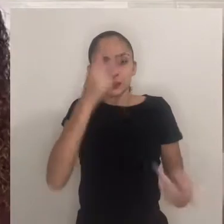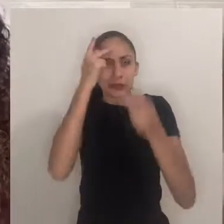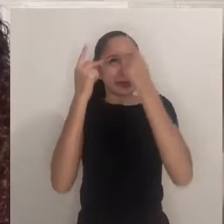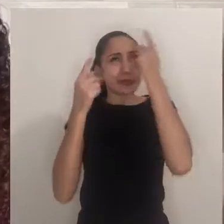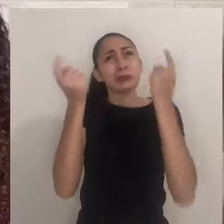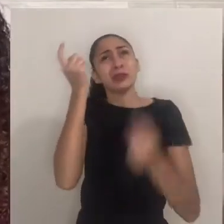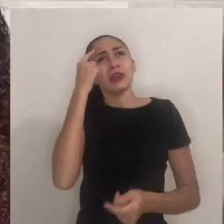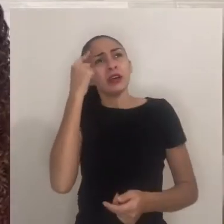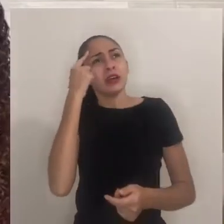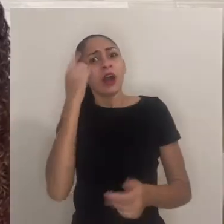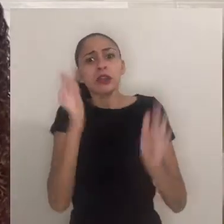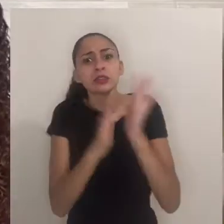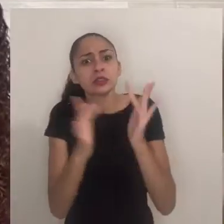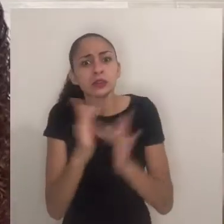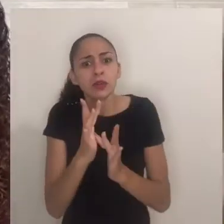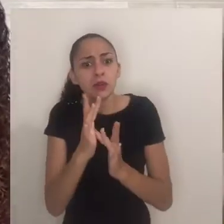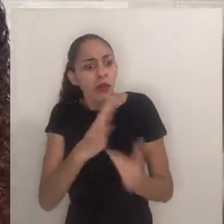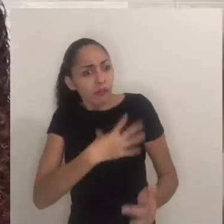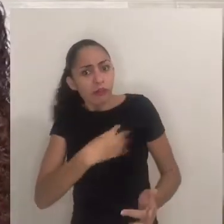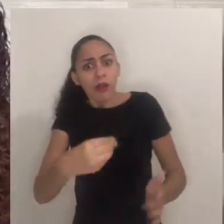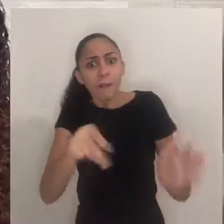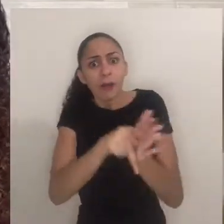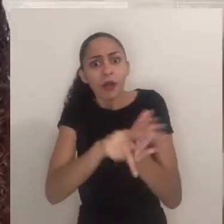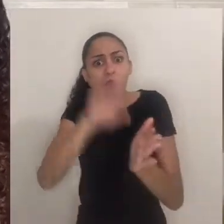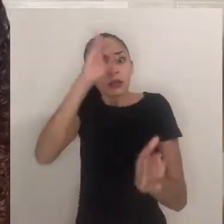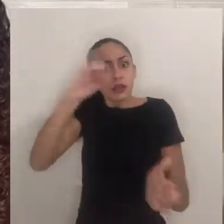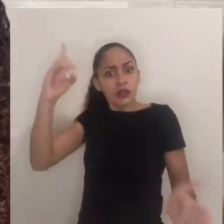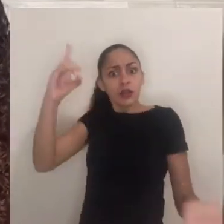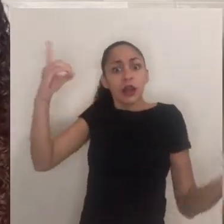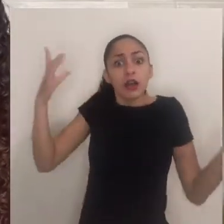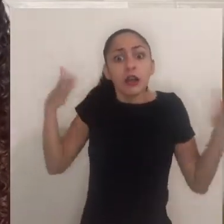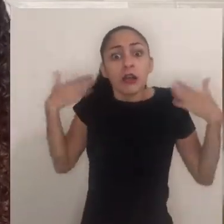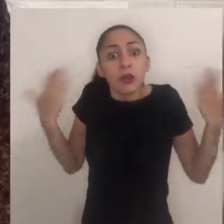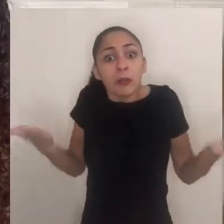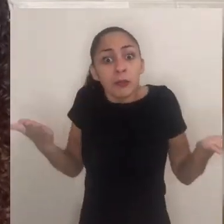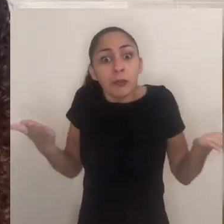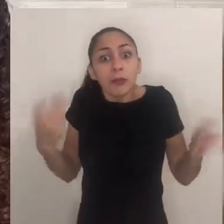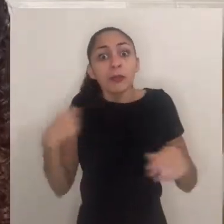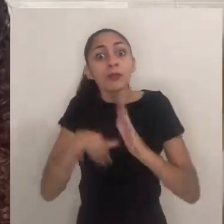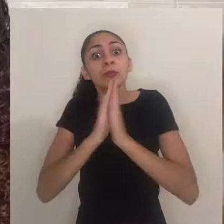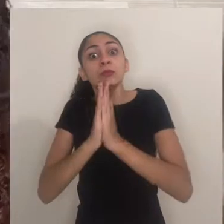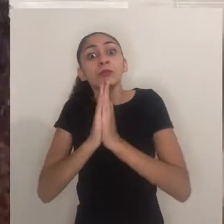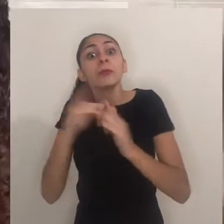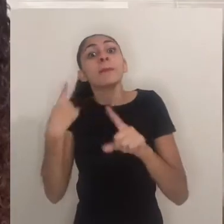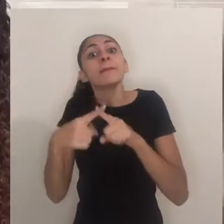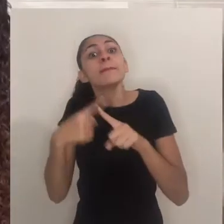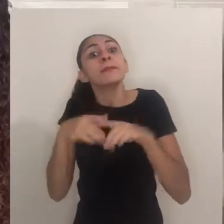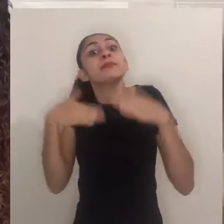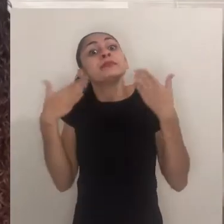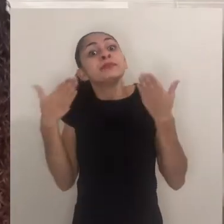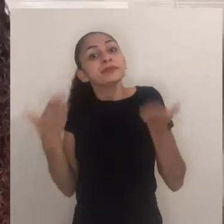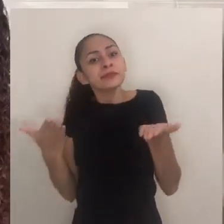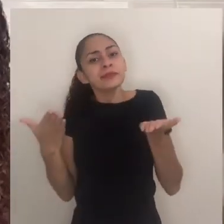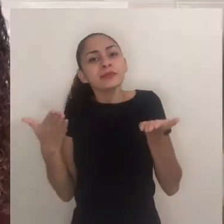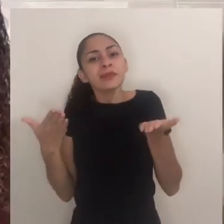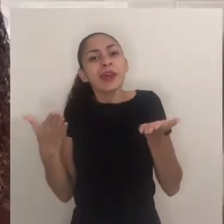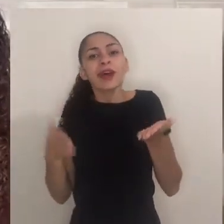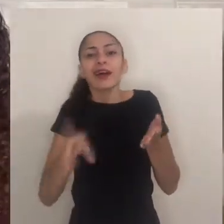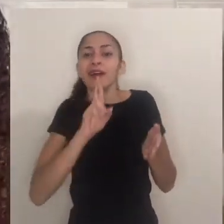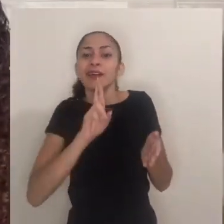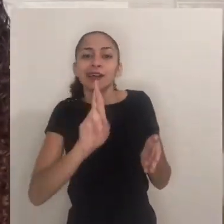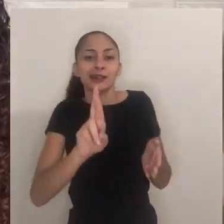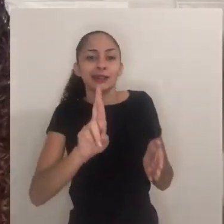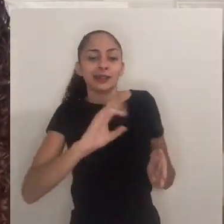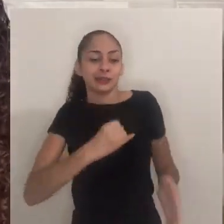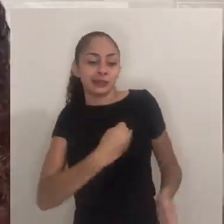né? Algumas pessoas também se questionam. Jesus, Filho de Deus, o próprio Deus encarnado, por que ele orava? E a